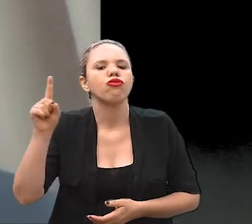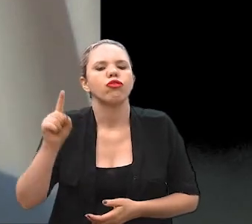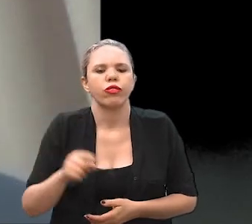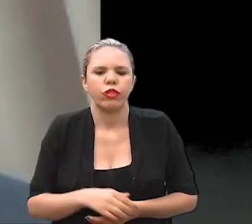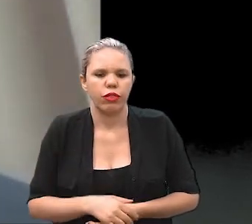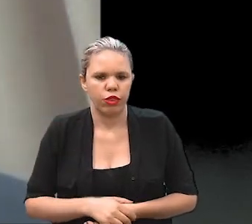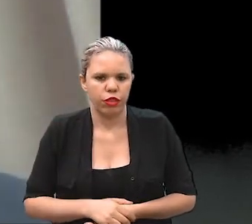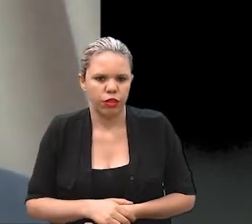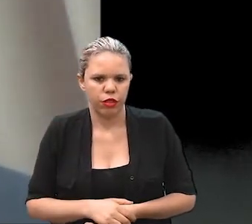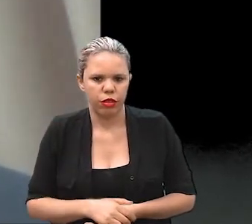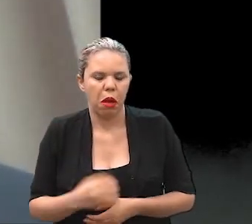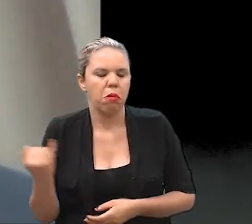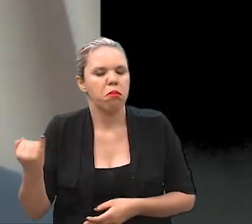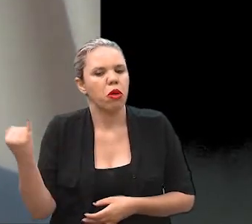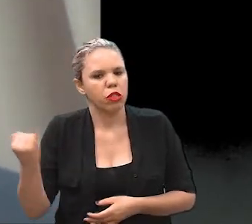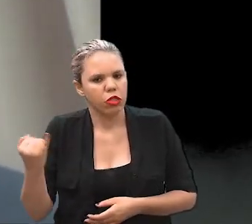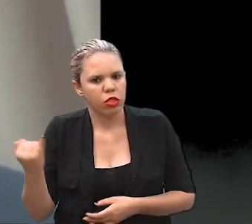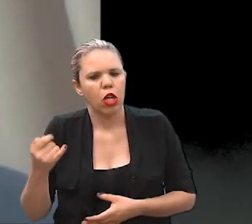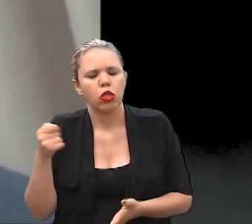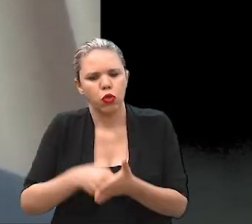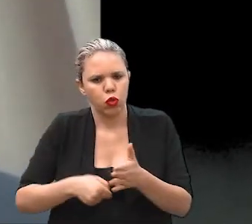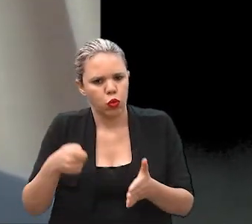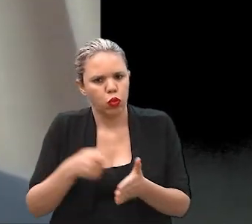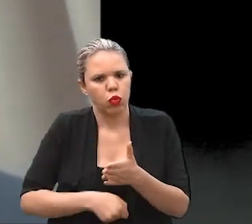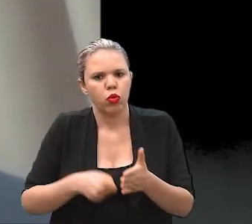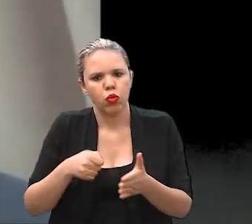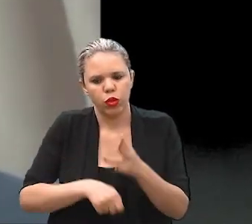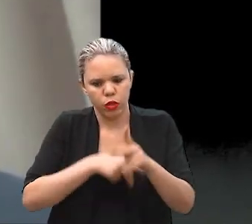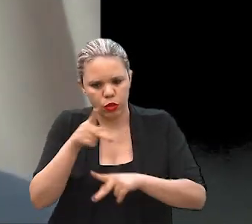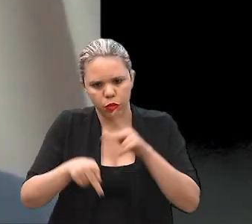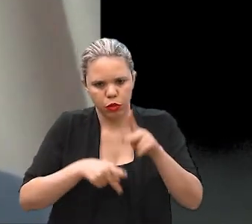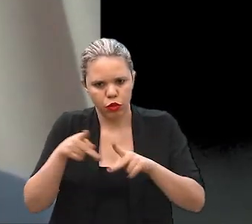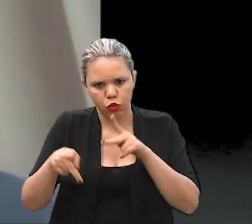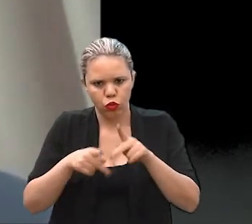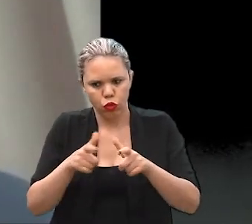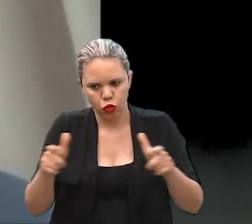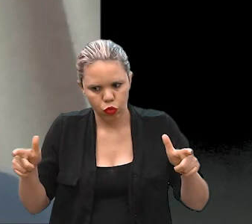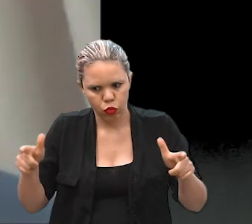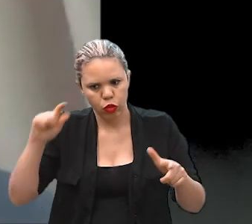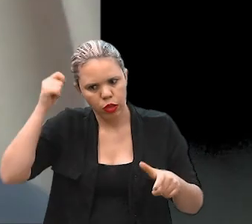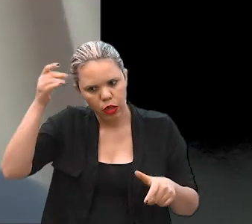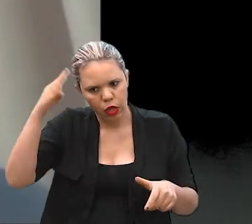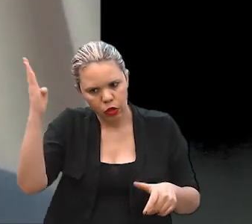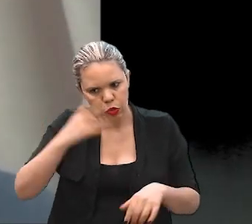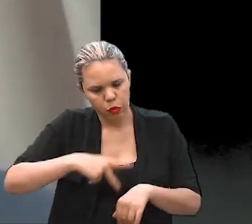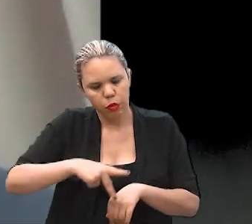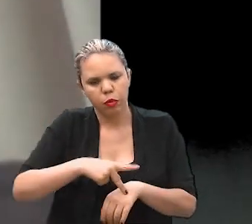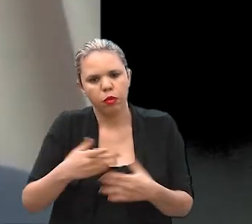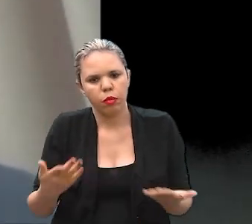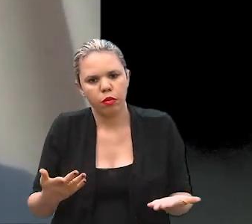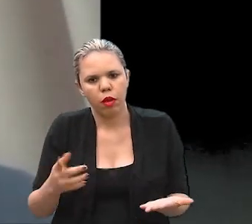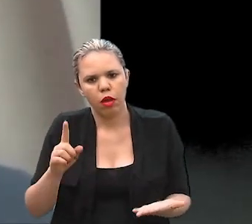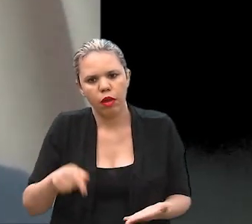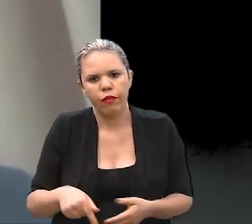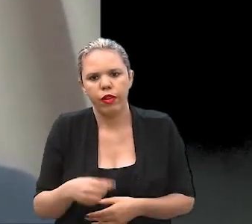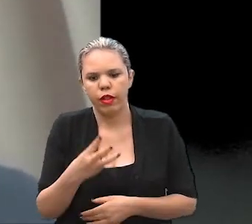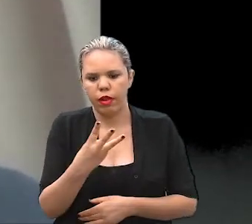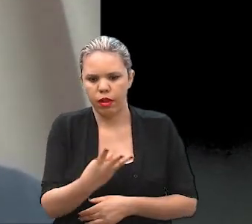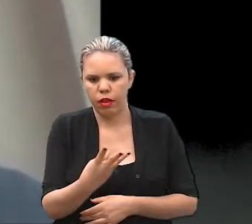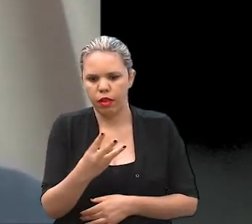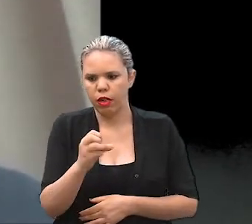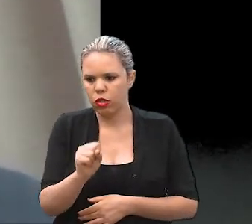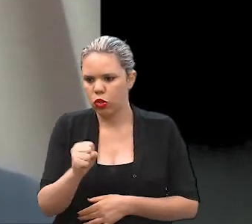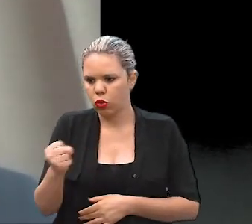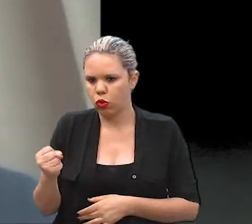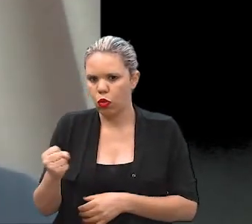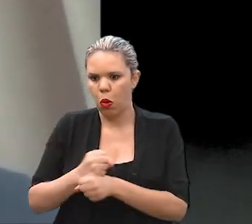data importante da luta do povo negro aqui no nosso país. Veja bem, foram 388